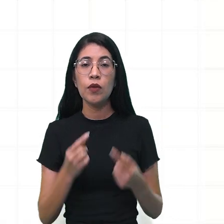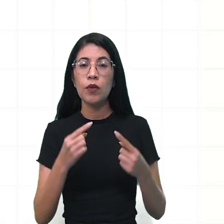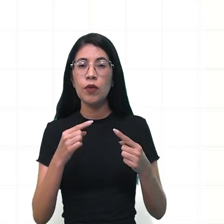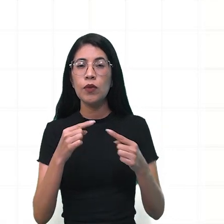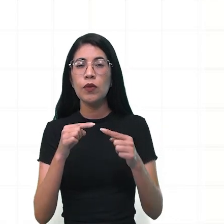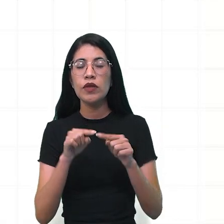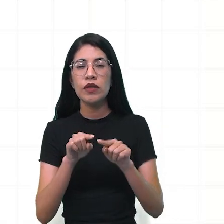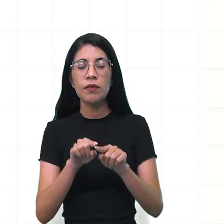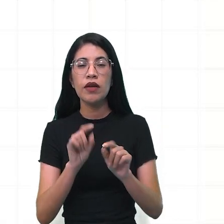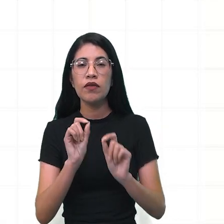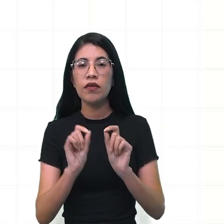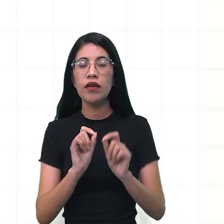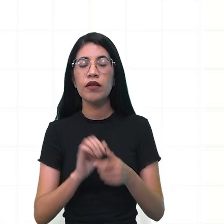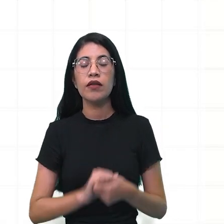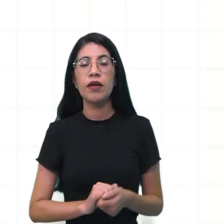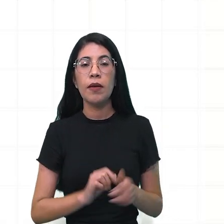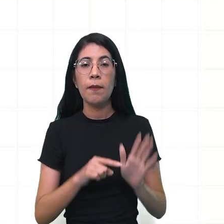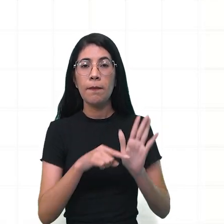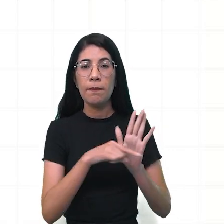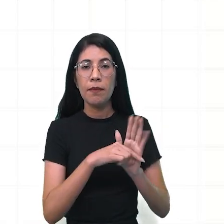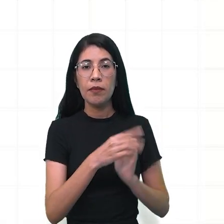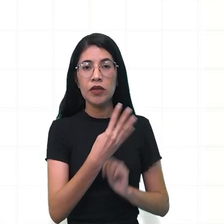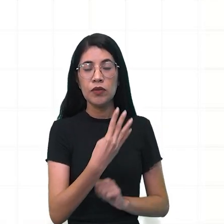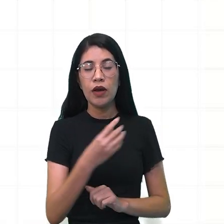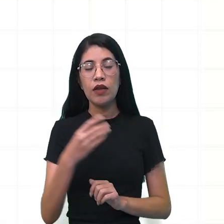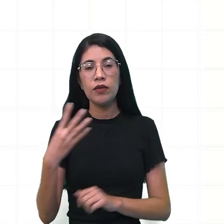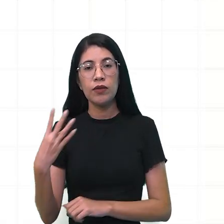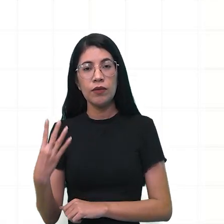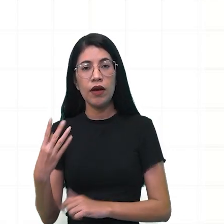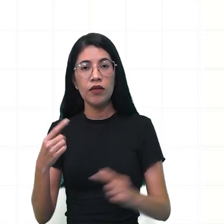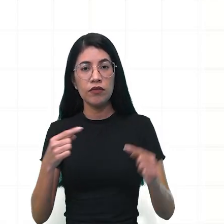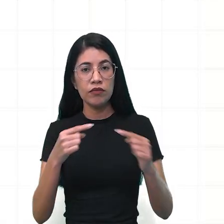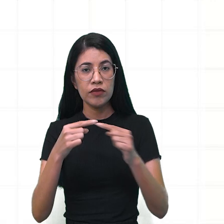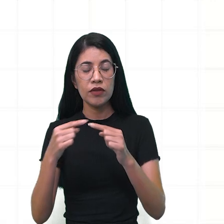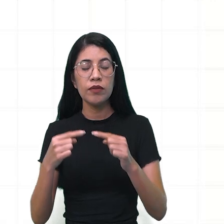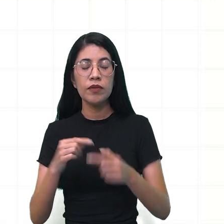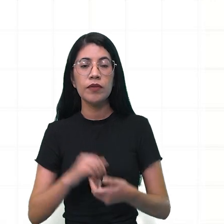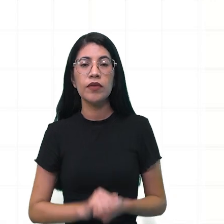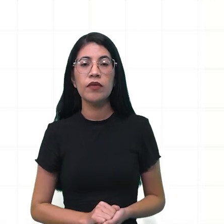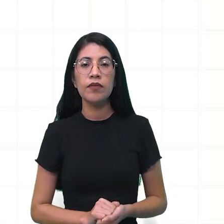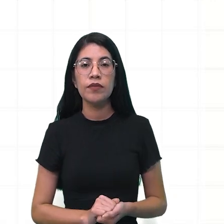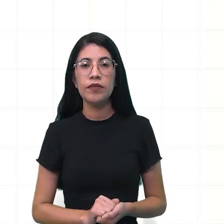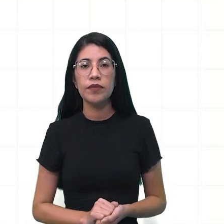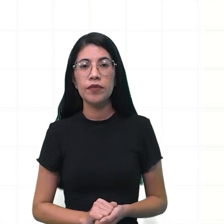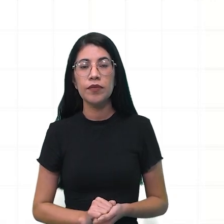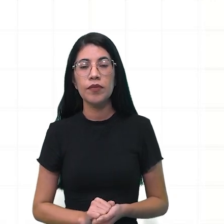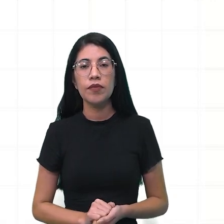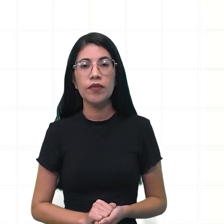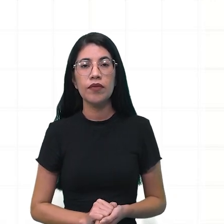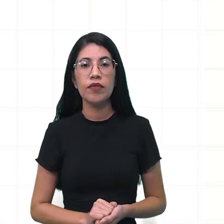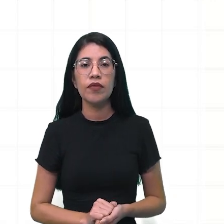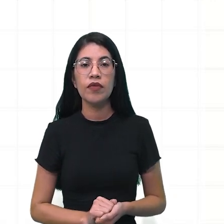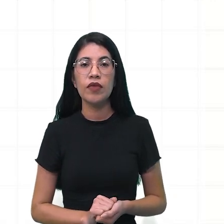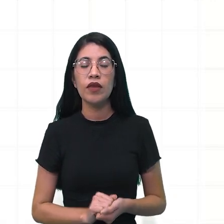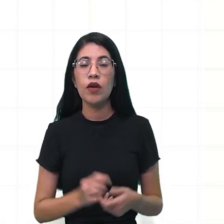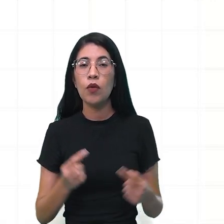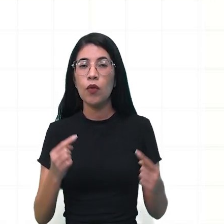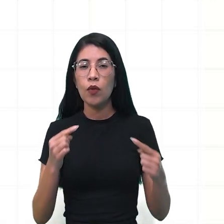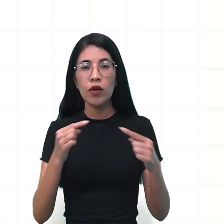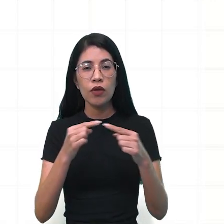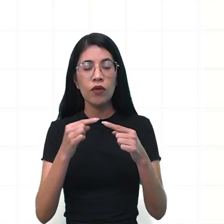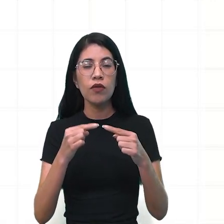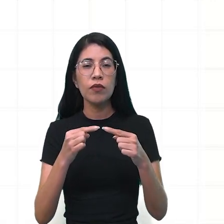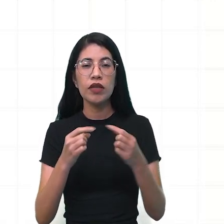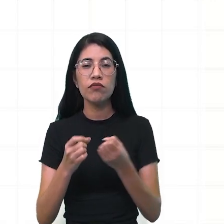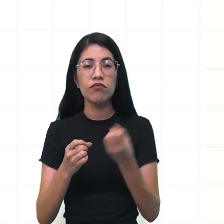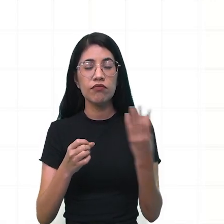simétrico de 4 é menos 4. Assim como de menos 4 é o 4, tá? O simétrico de